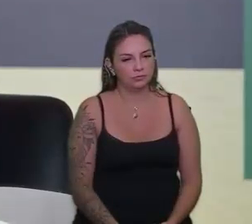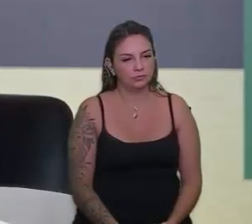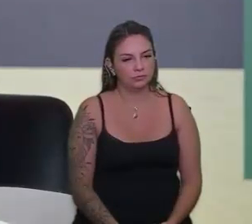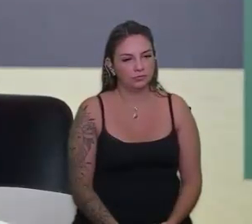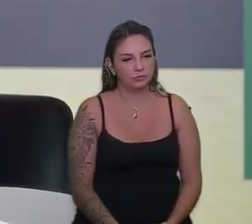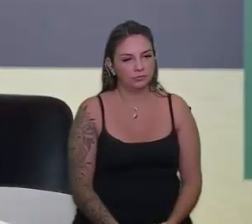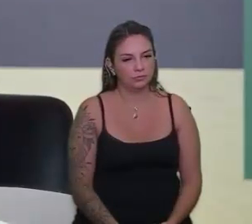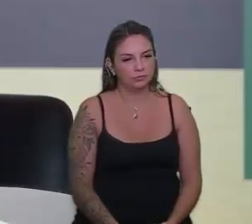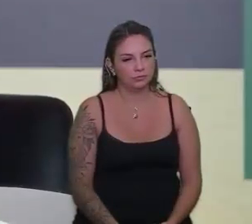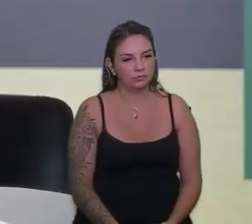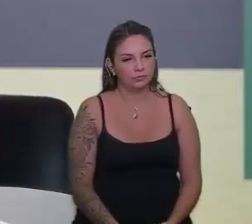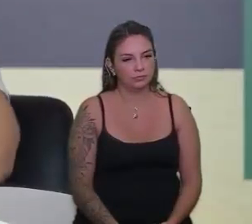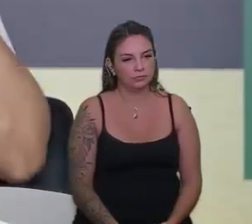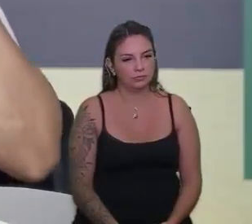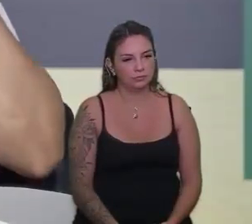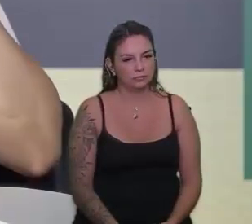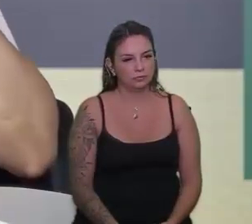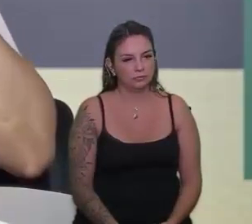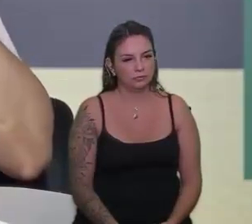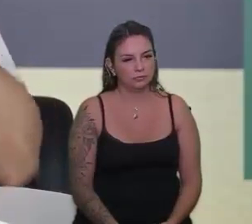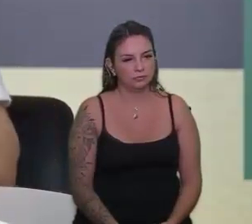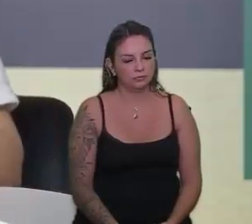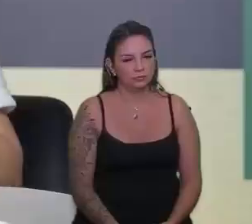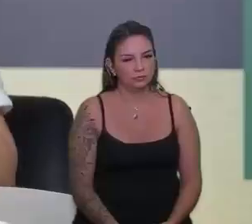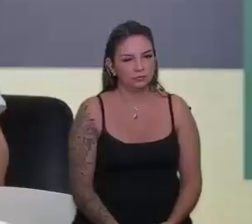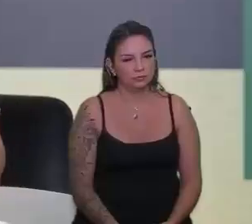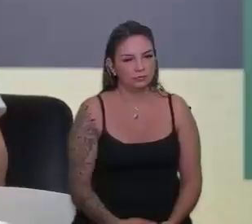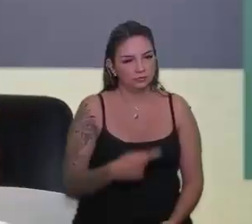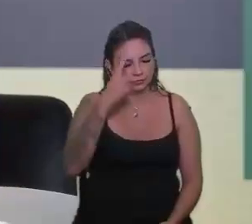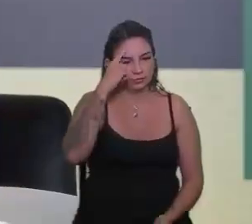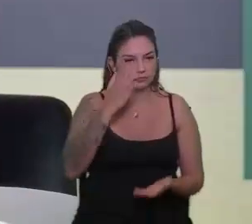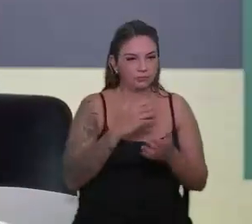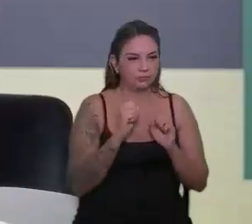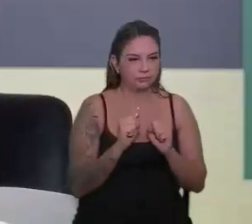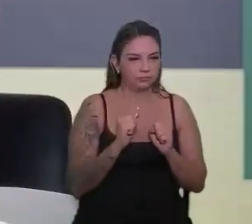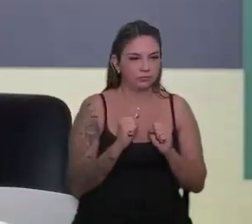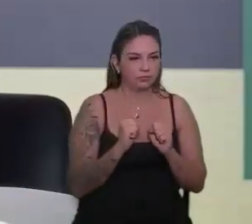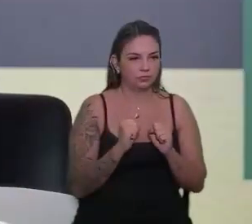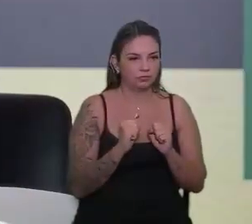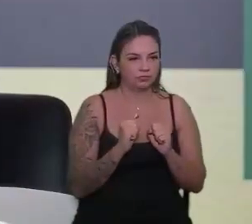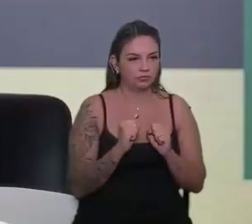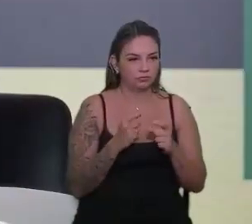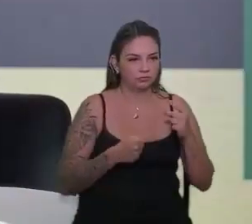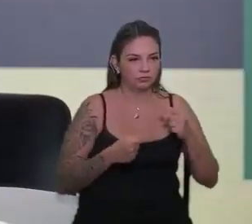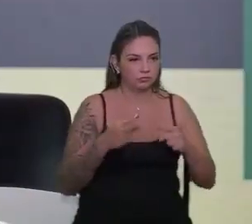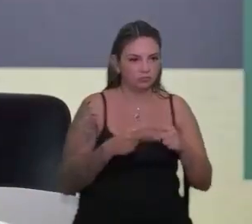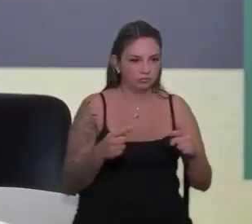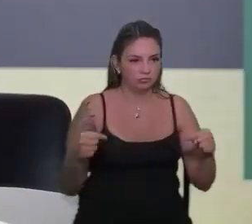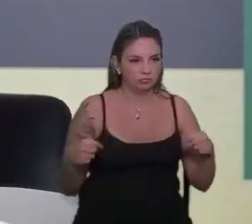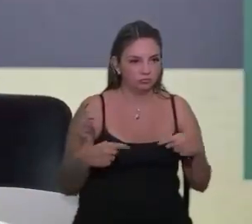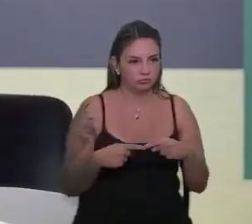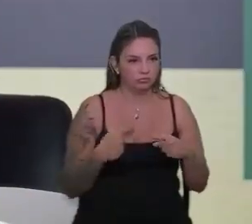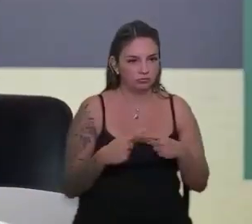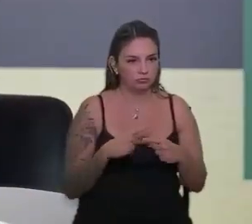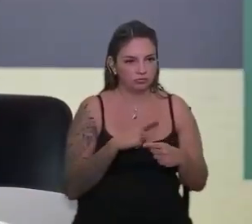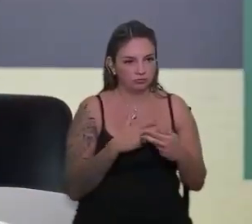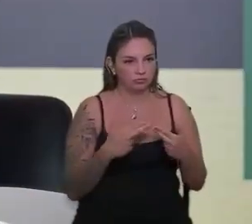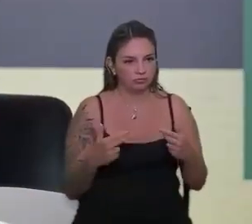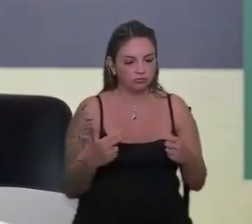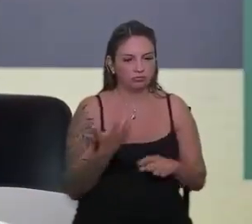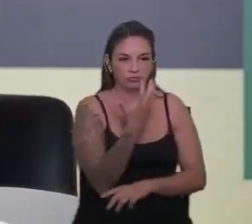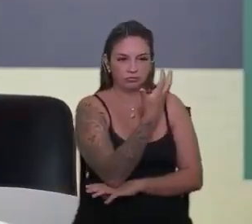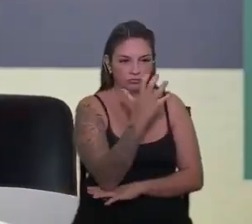fala disso. Então, a gente pensa assim, que é um livro que pode ser discutido em sala de aula, por ter essas